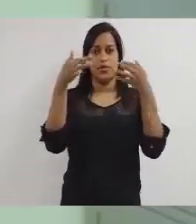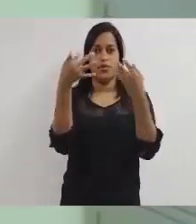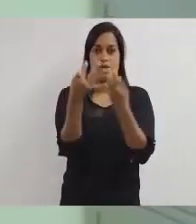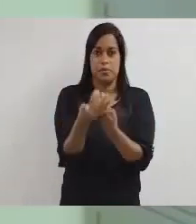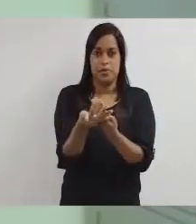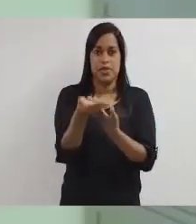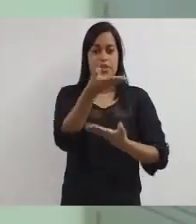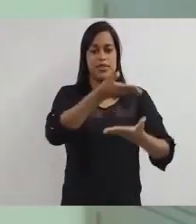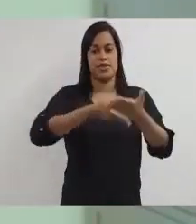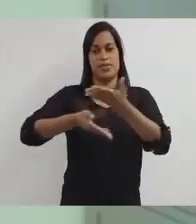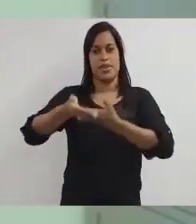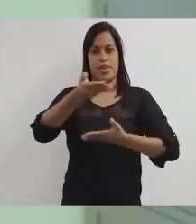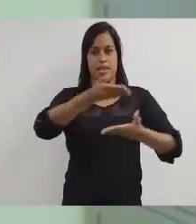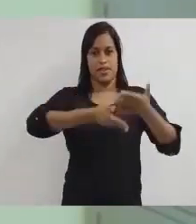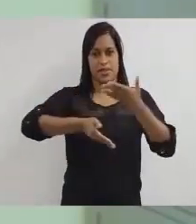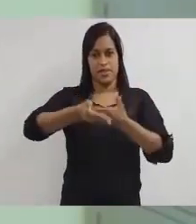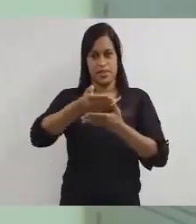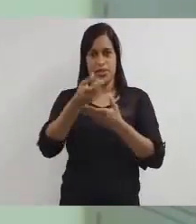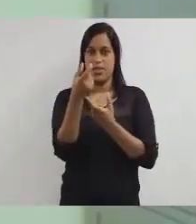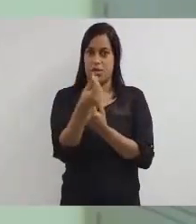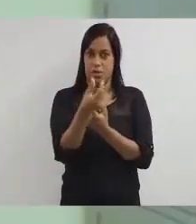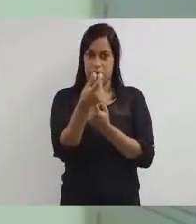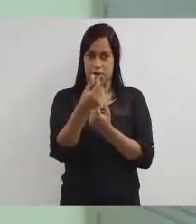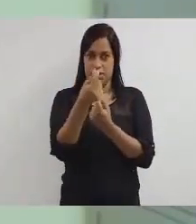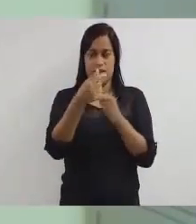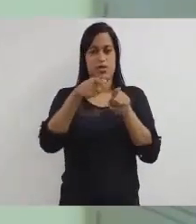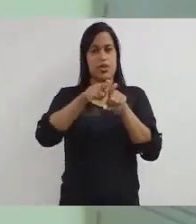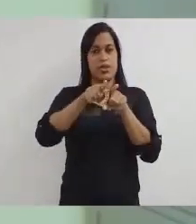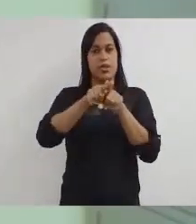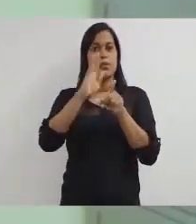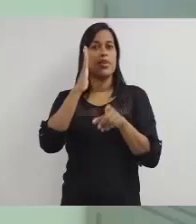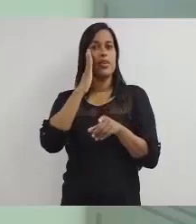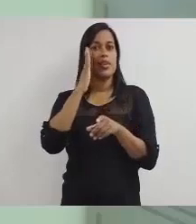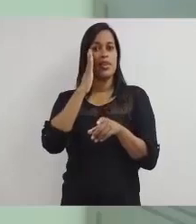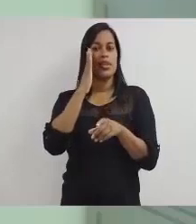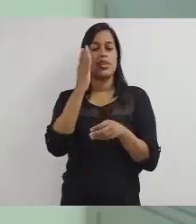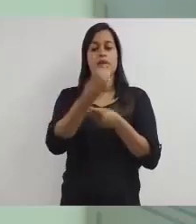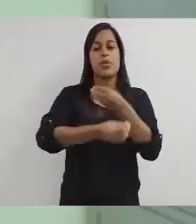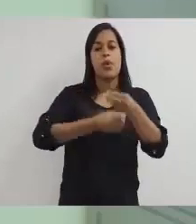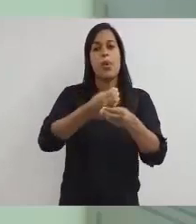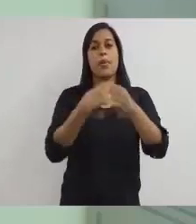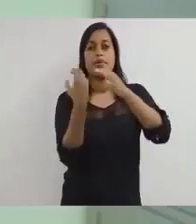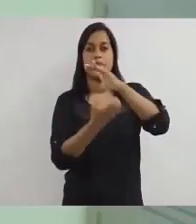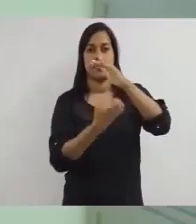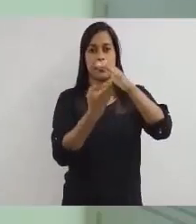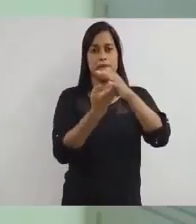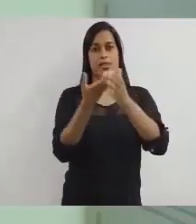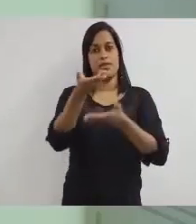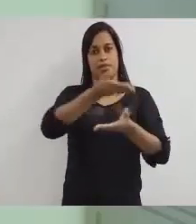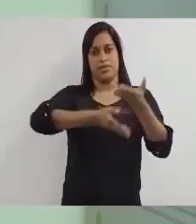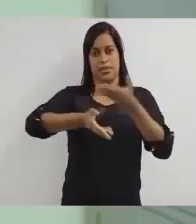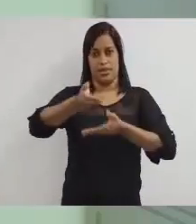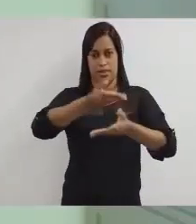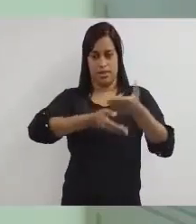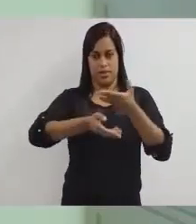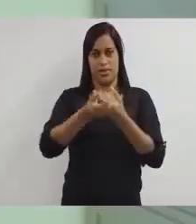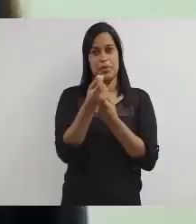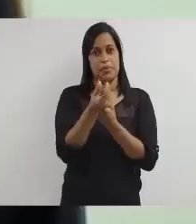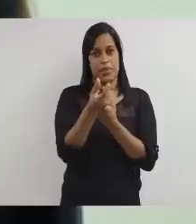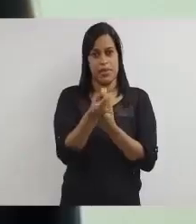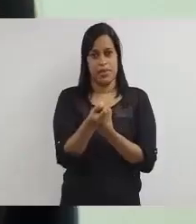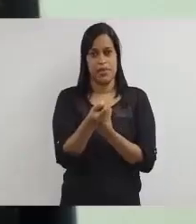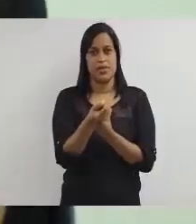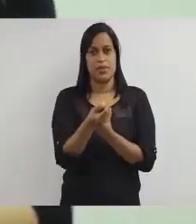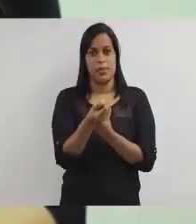famílias se relacionam com relação ao preço, eu preciso entender como é que as empresas se relacionam com relação ao preço.